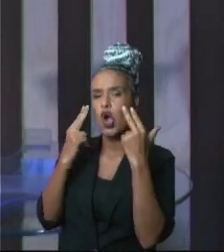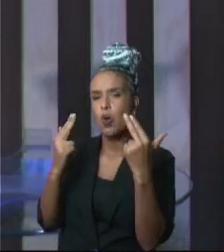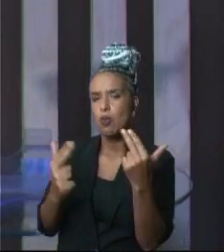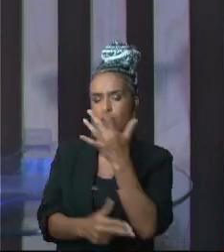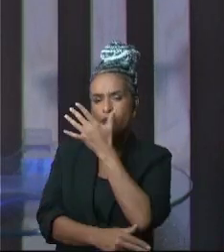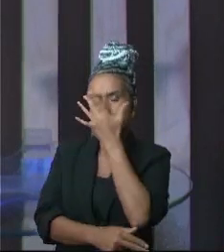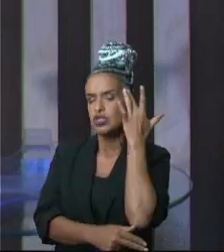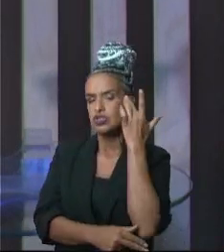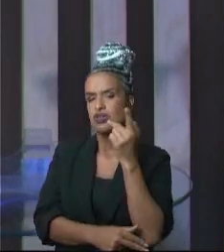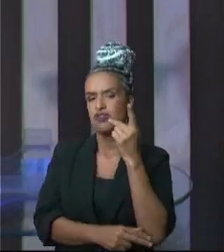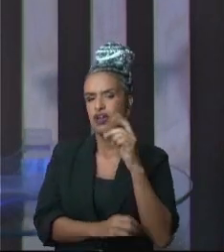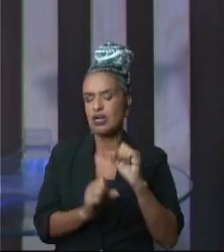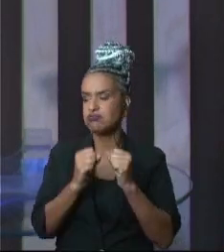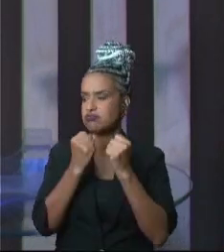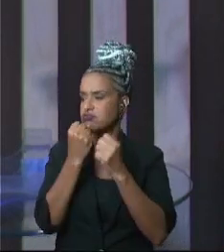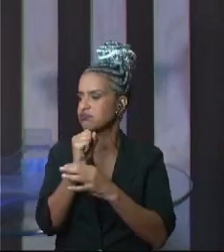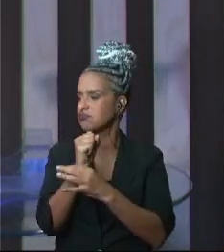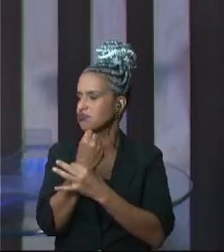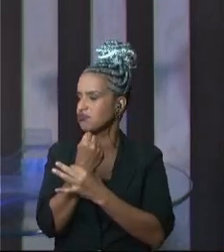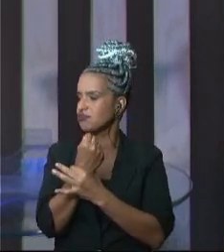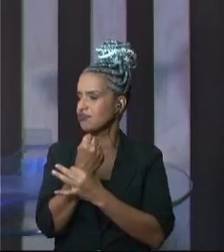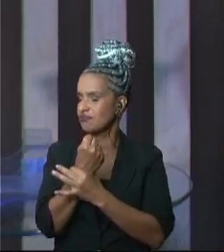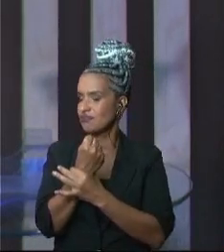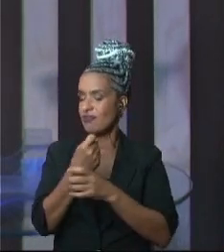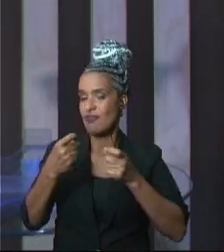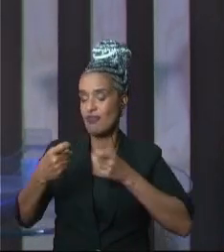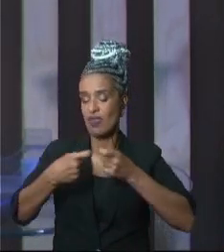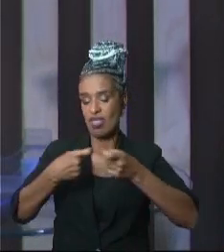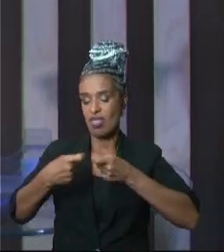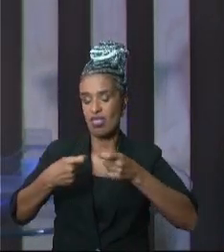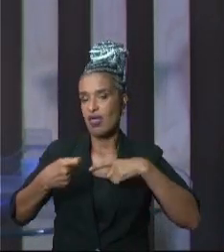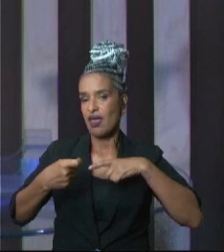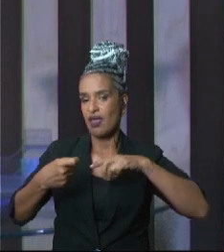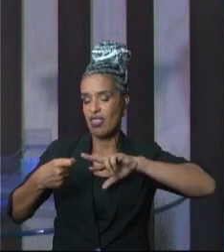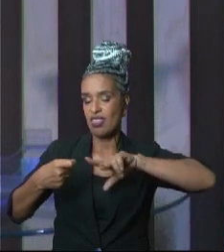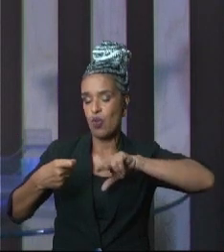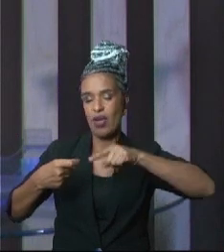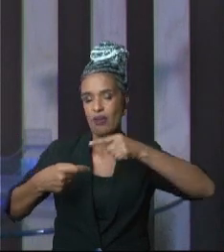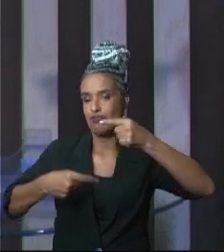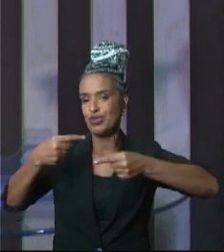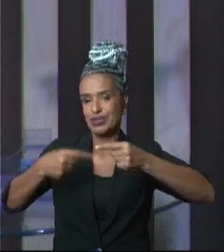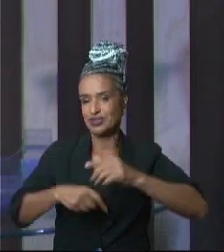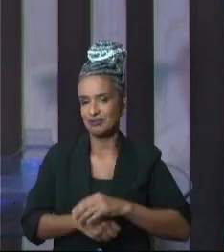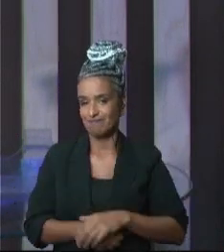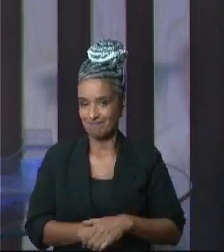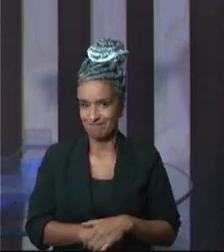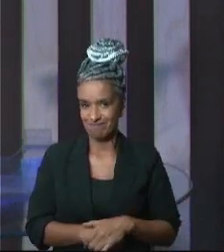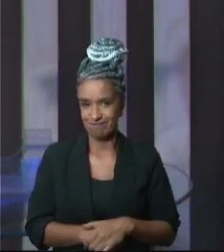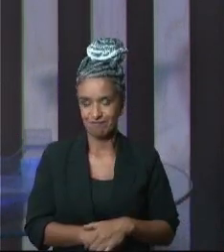na área de segurança e de defesa. Guerra não é política.